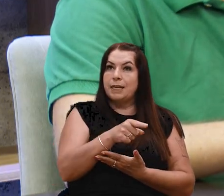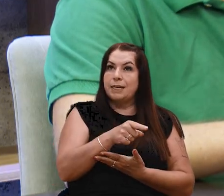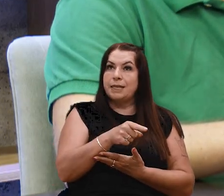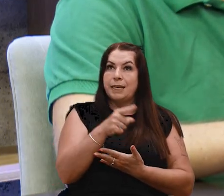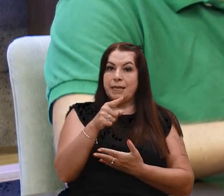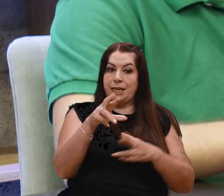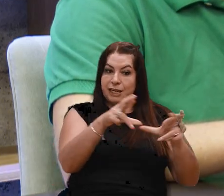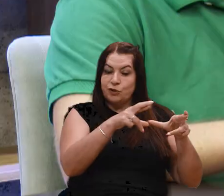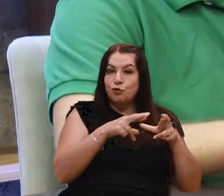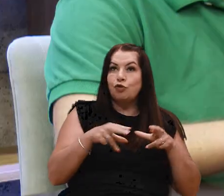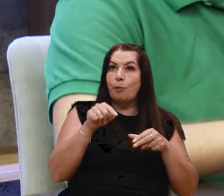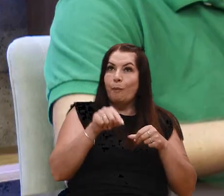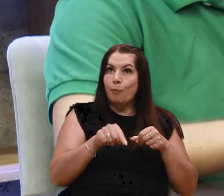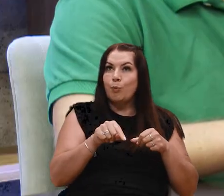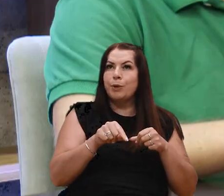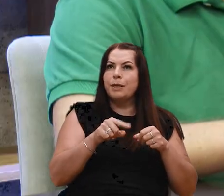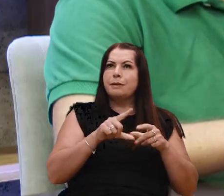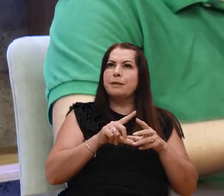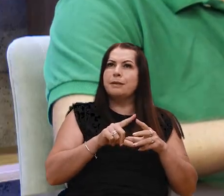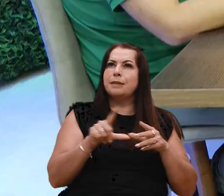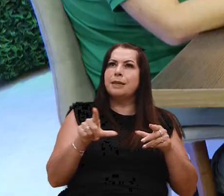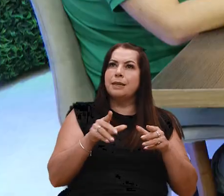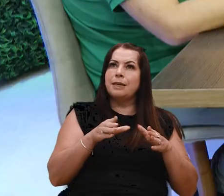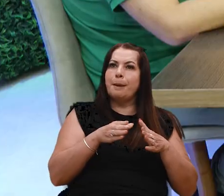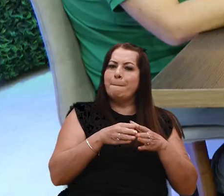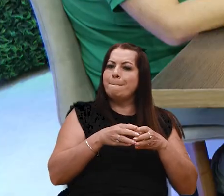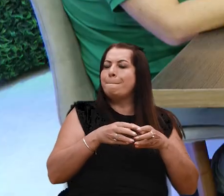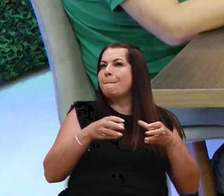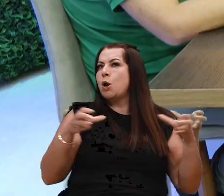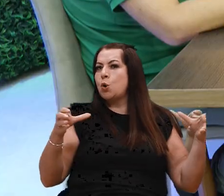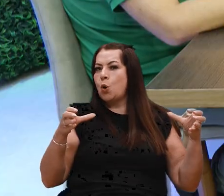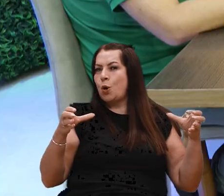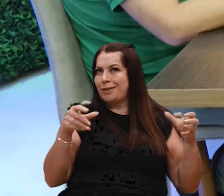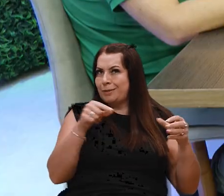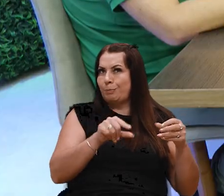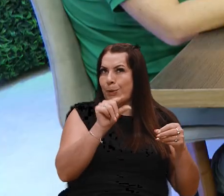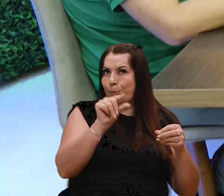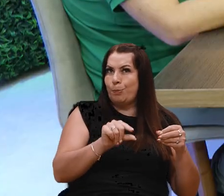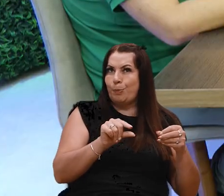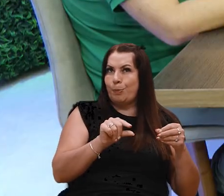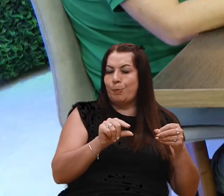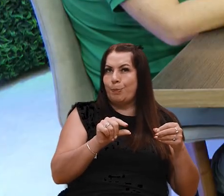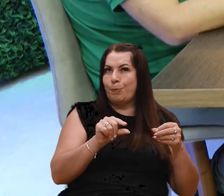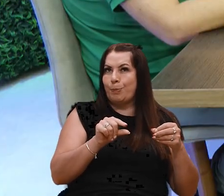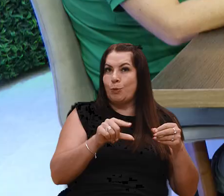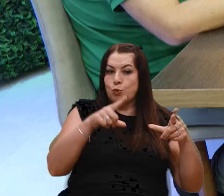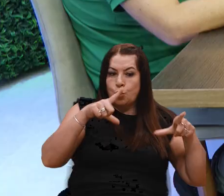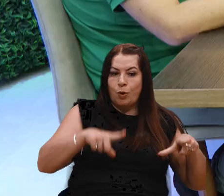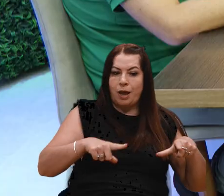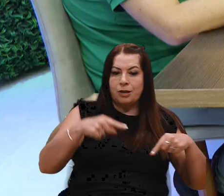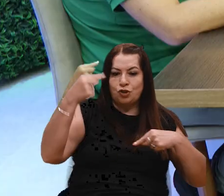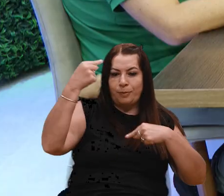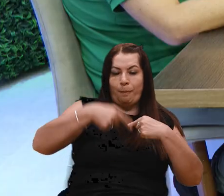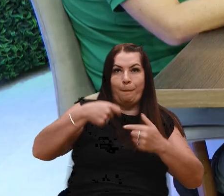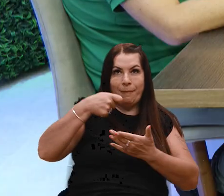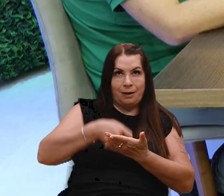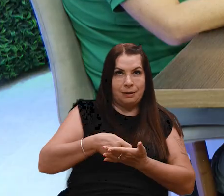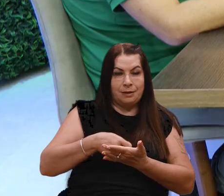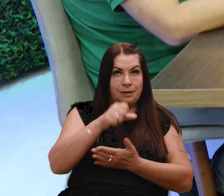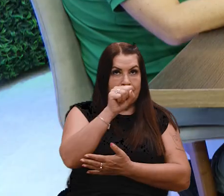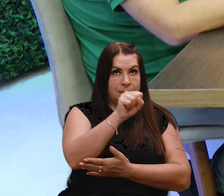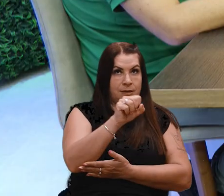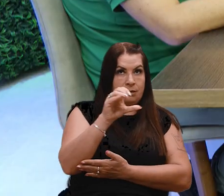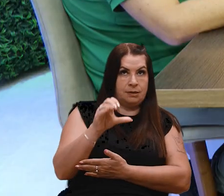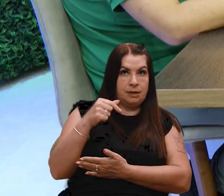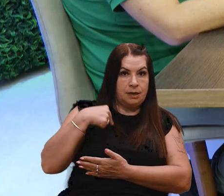nossa região, ela abrange um trecho muito maior para poucas praças de pedágio. Em Santa Catarina, quem